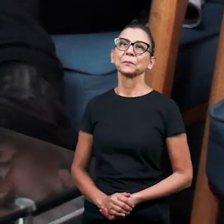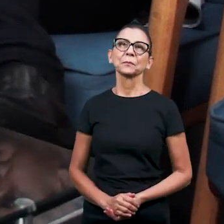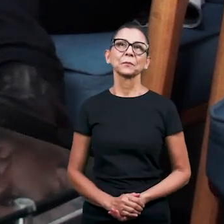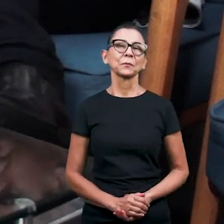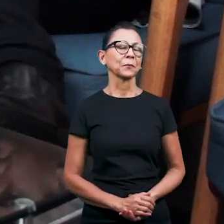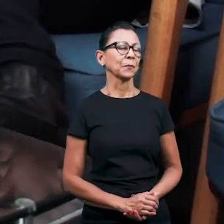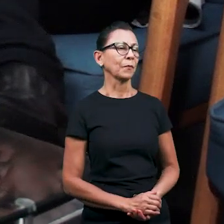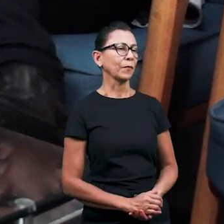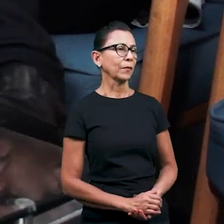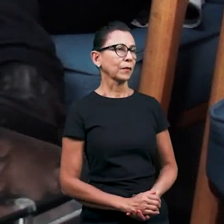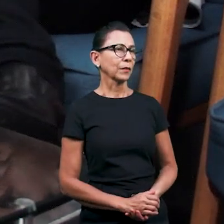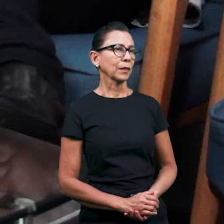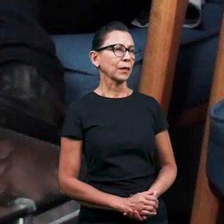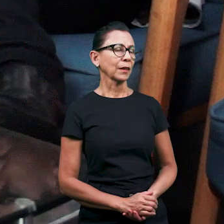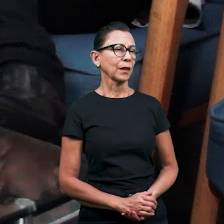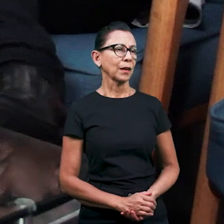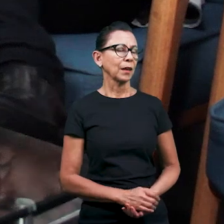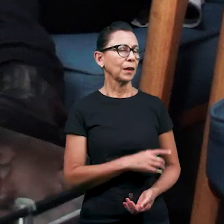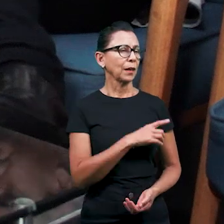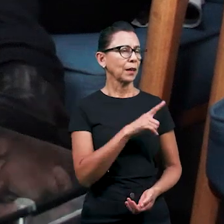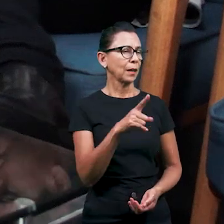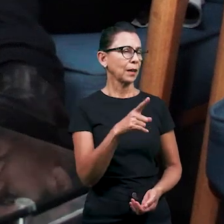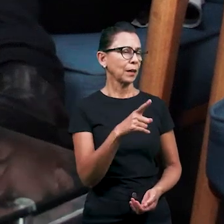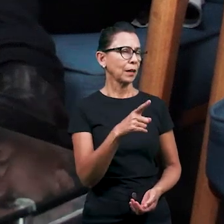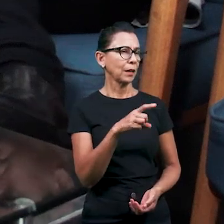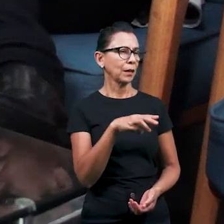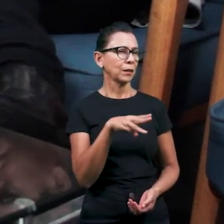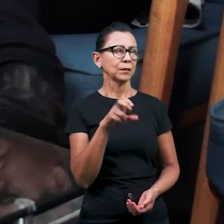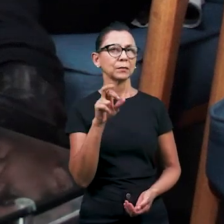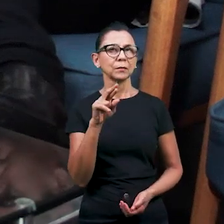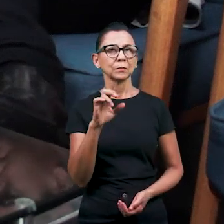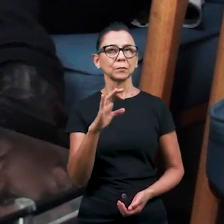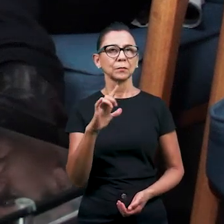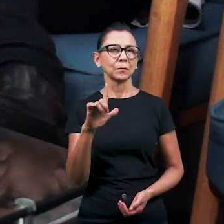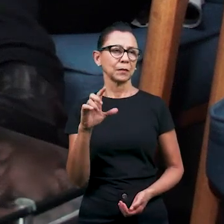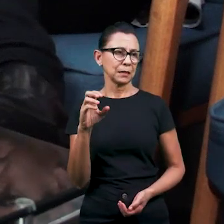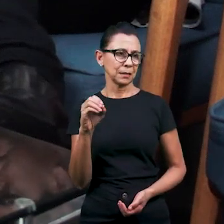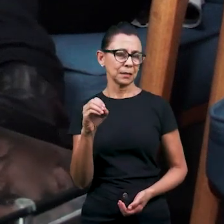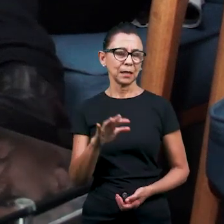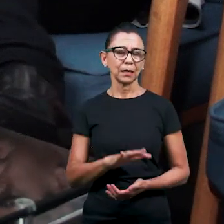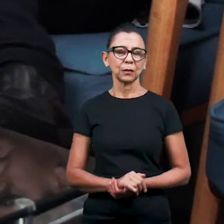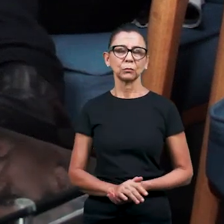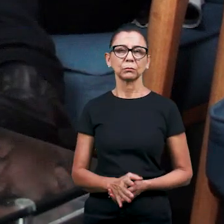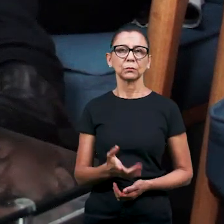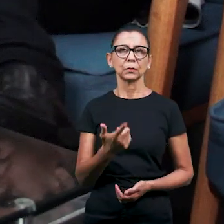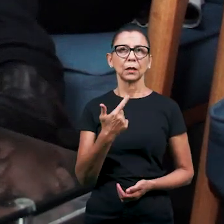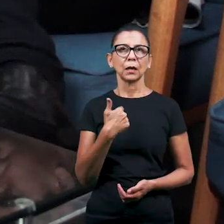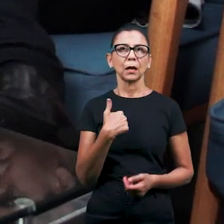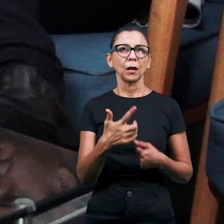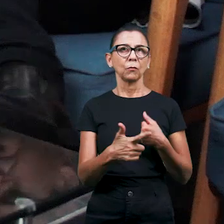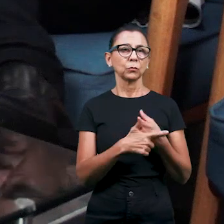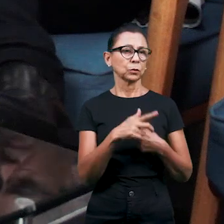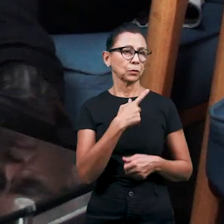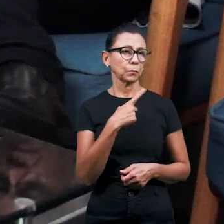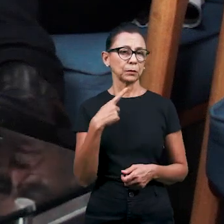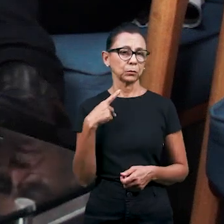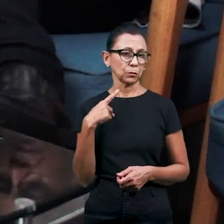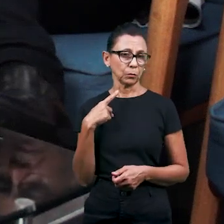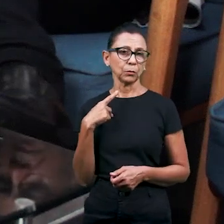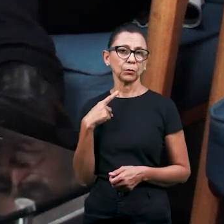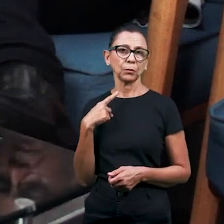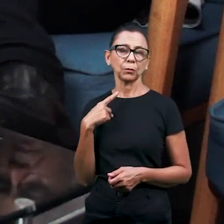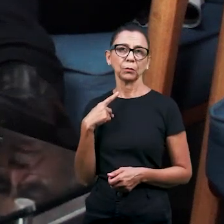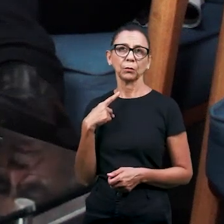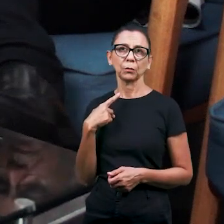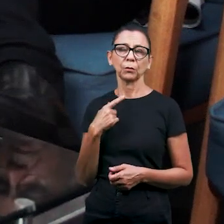2 jovens, aí ele pega os jovens mais maduros, que já tem condições de serem usados, né, que tem uma vida espiritual consolidada. Olha, cada